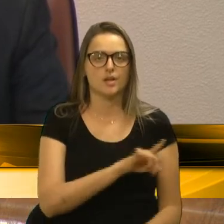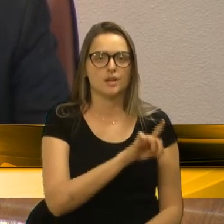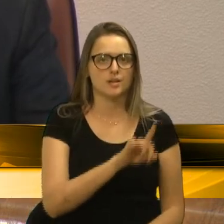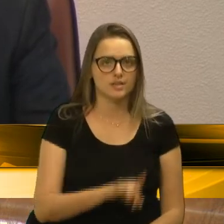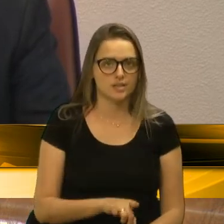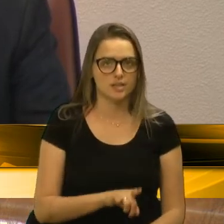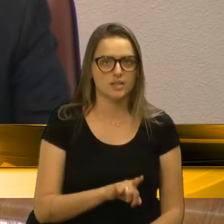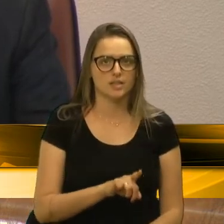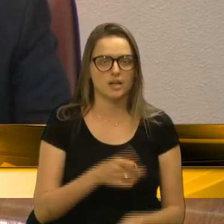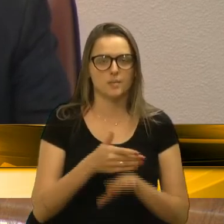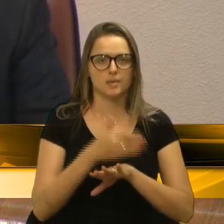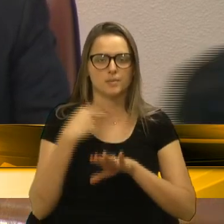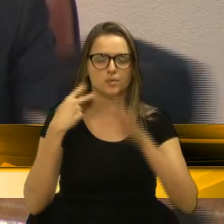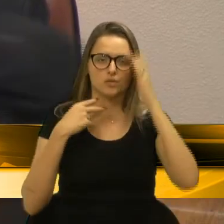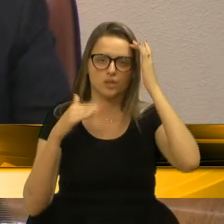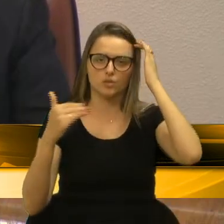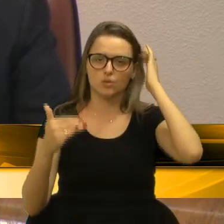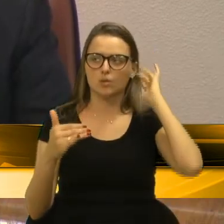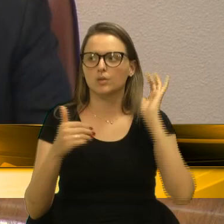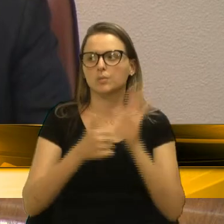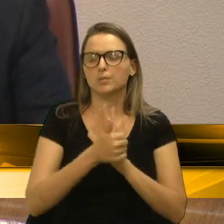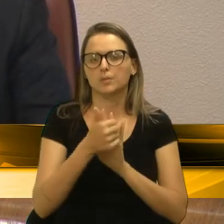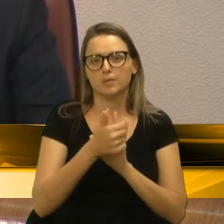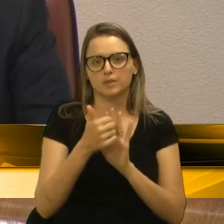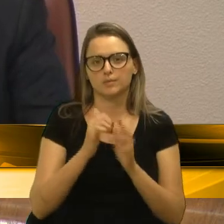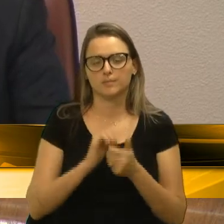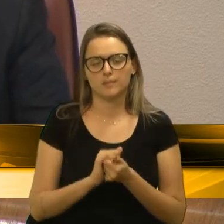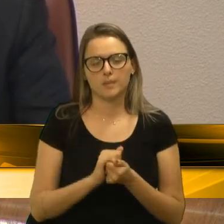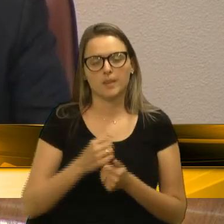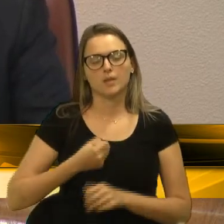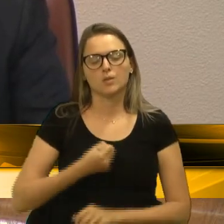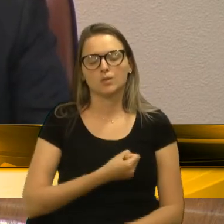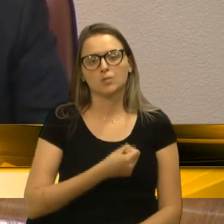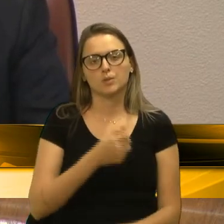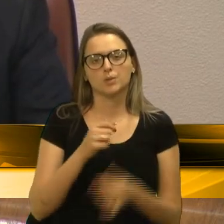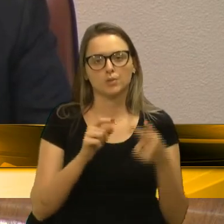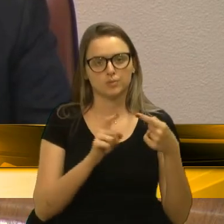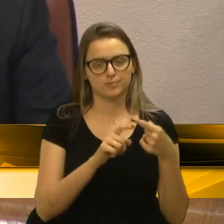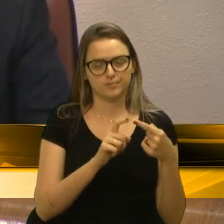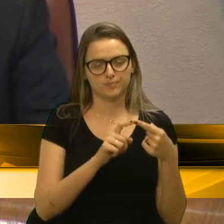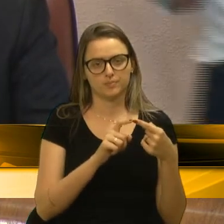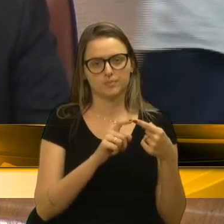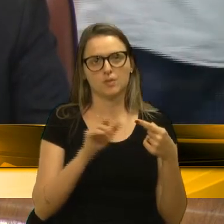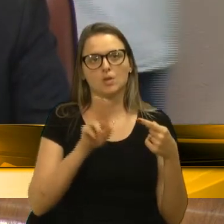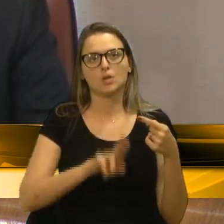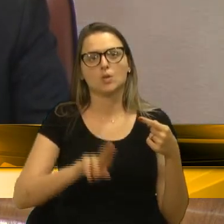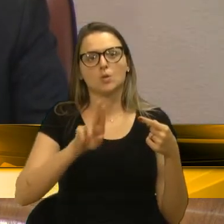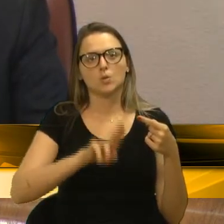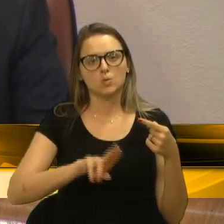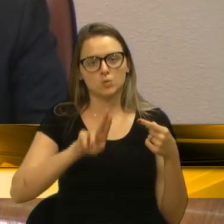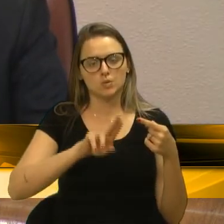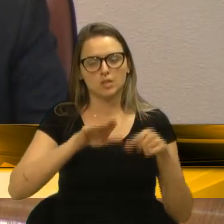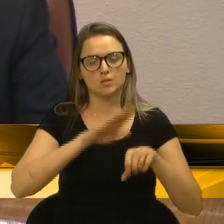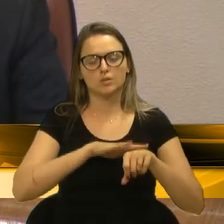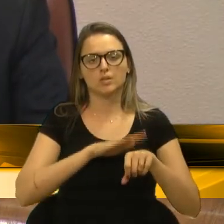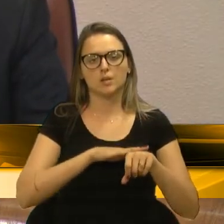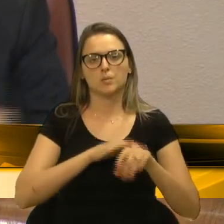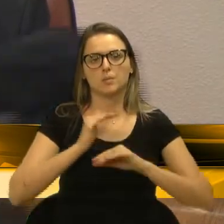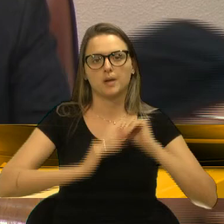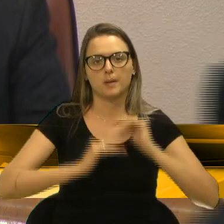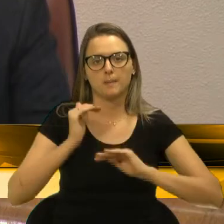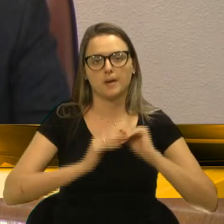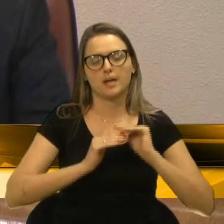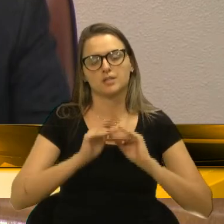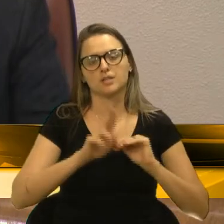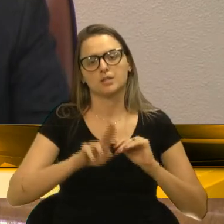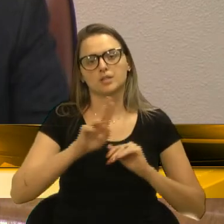quando? Primeiro, número 1. Utilizar-se do mandato para a prática dos atos de